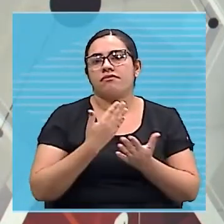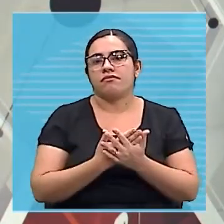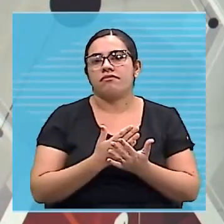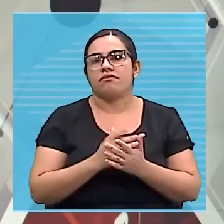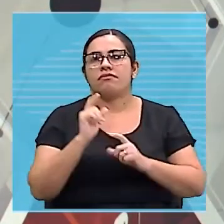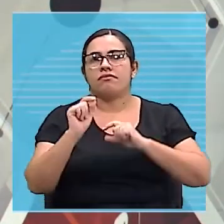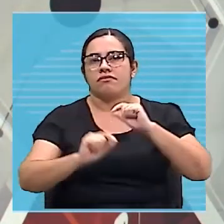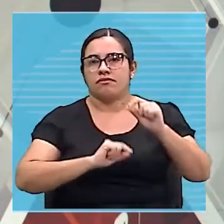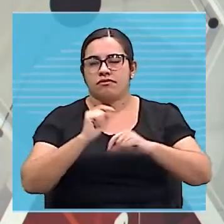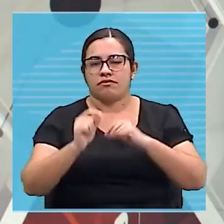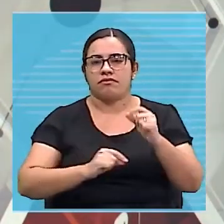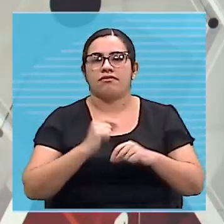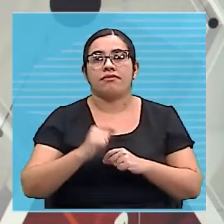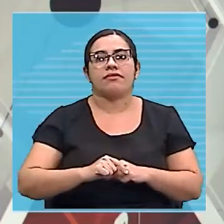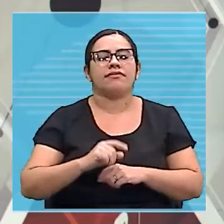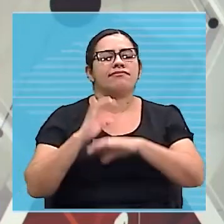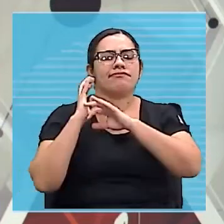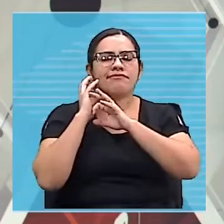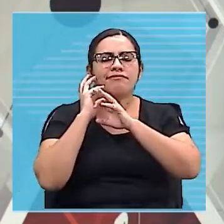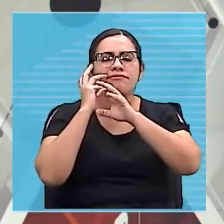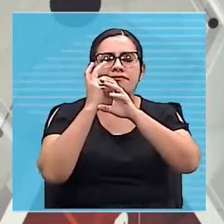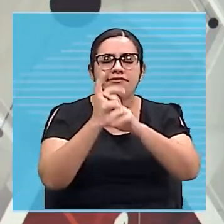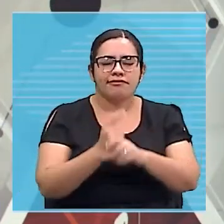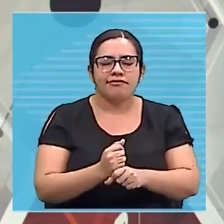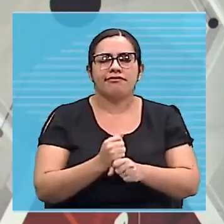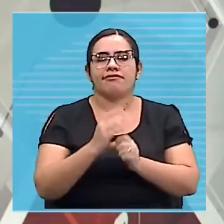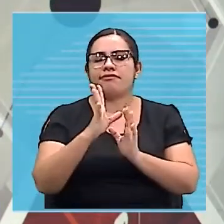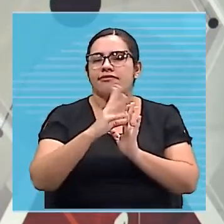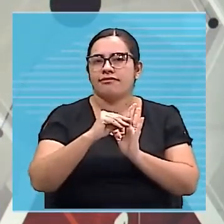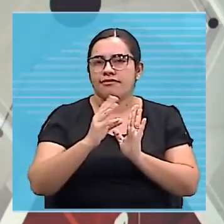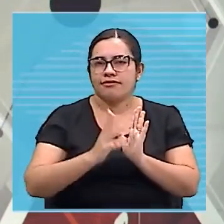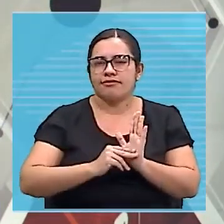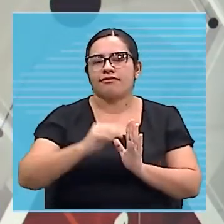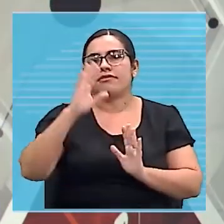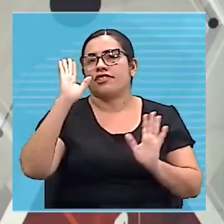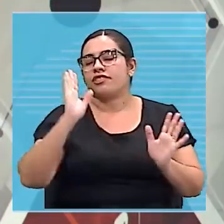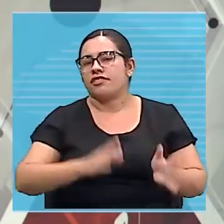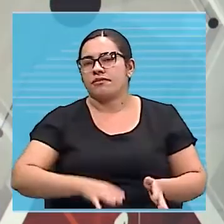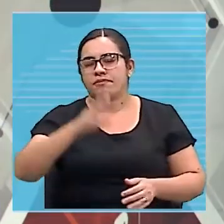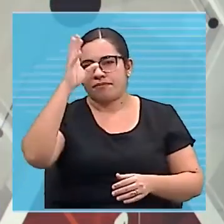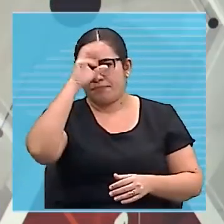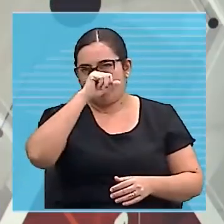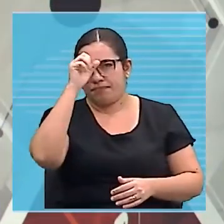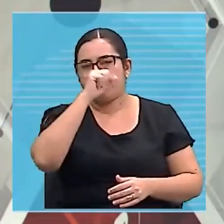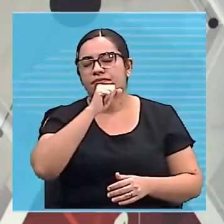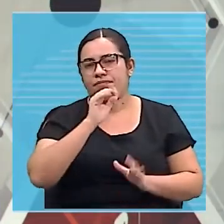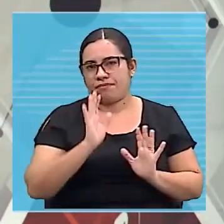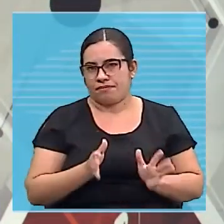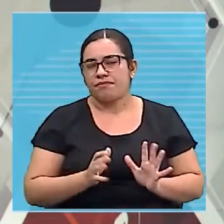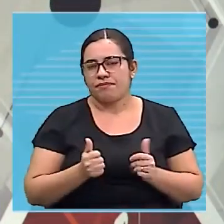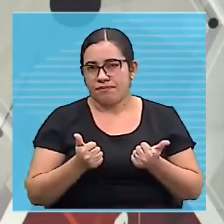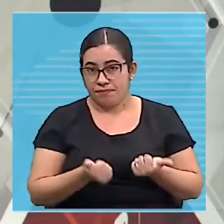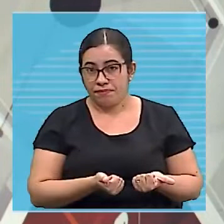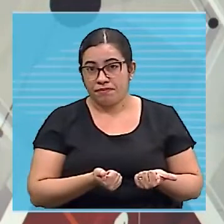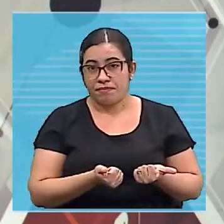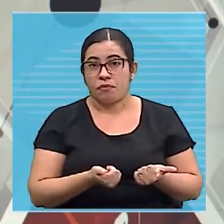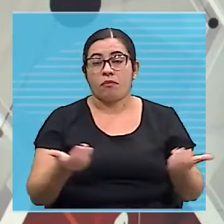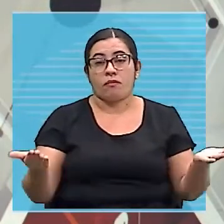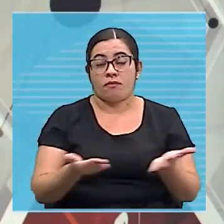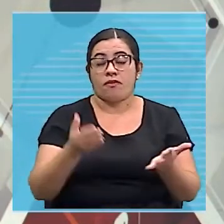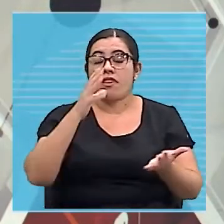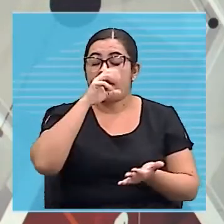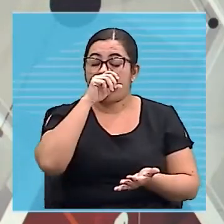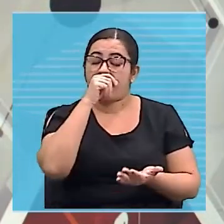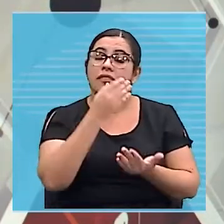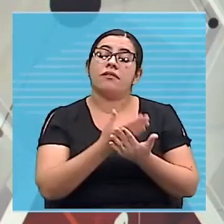hoje a gente vai parar revisando os conteúdos já trabalhados né neste